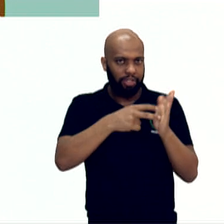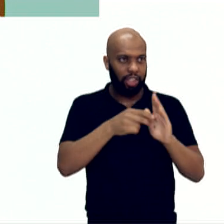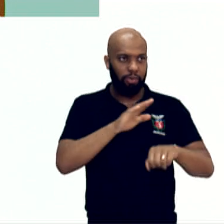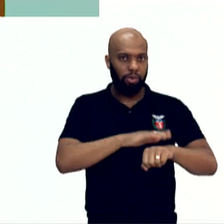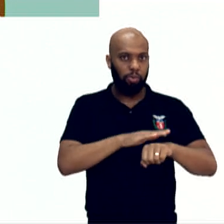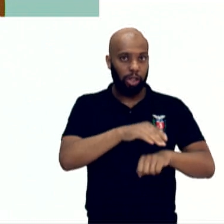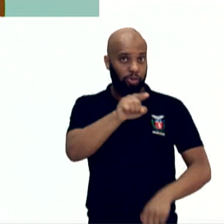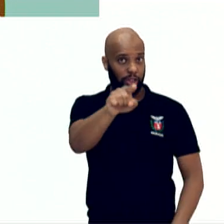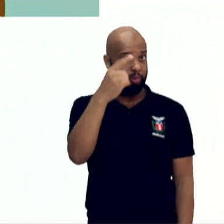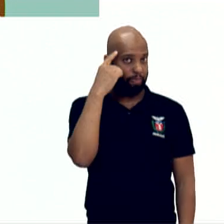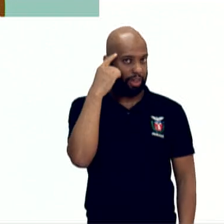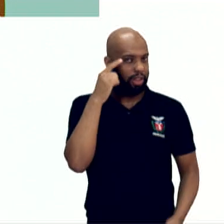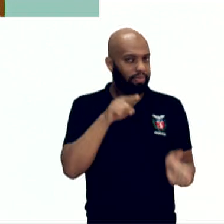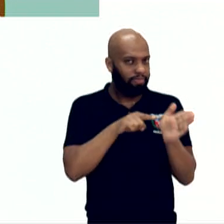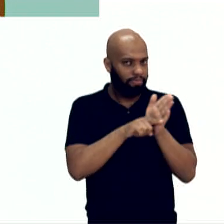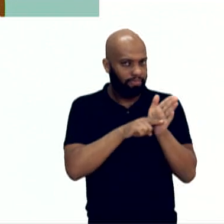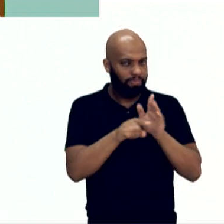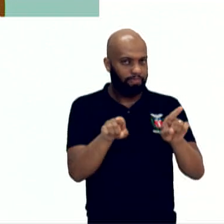vocês.